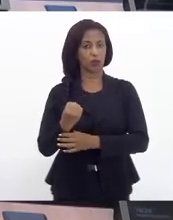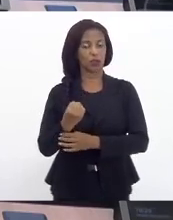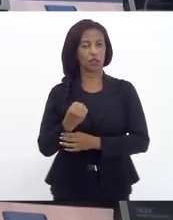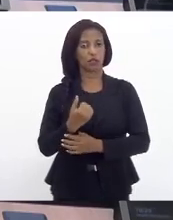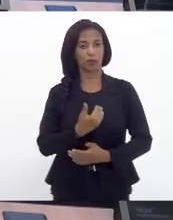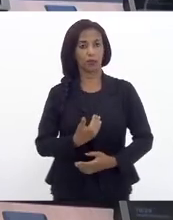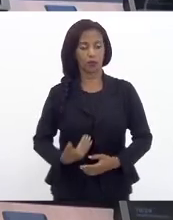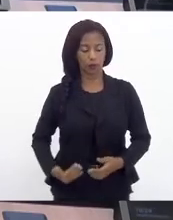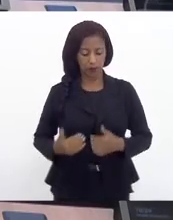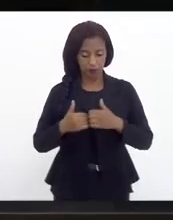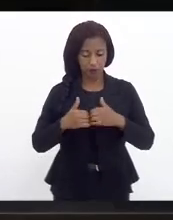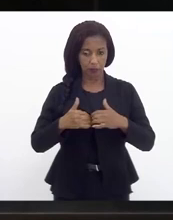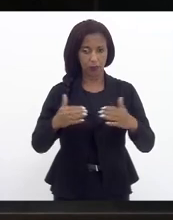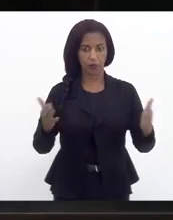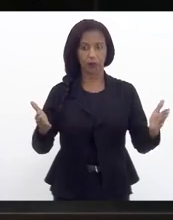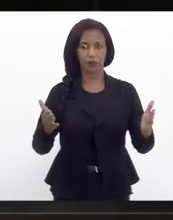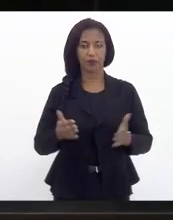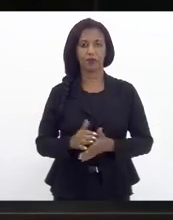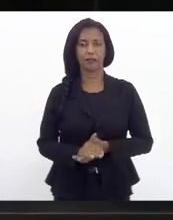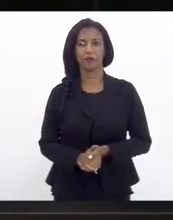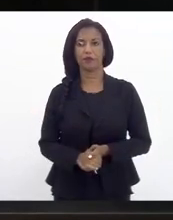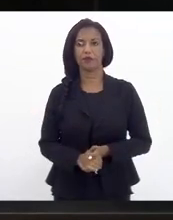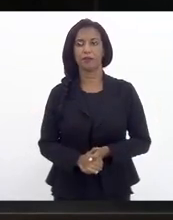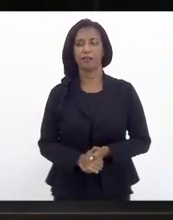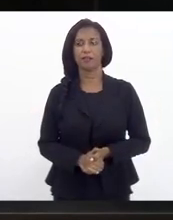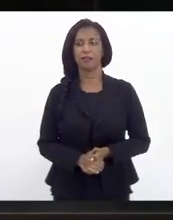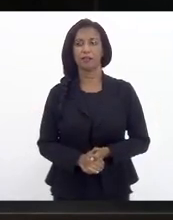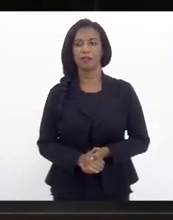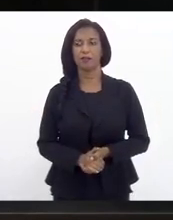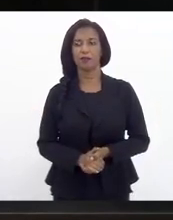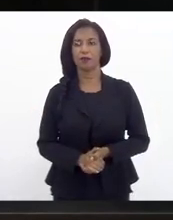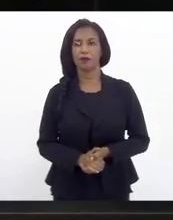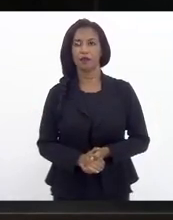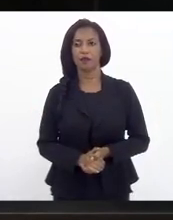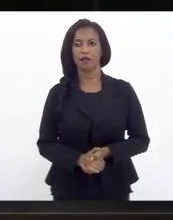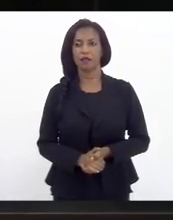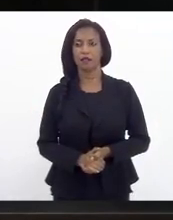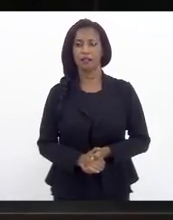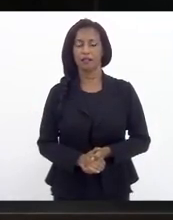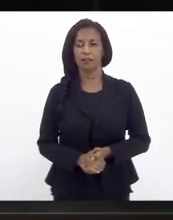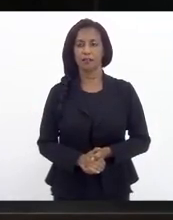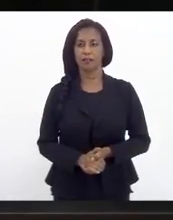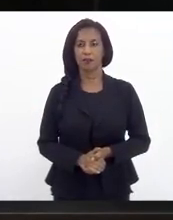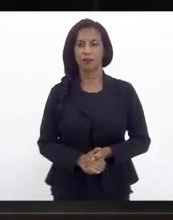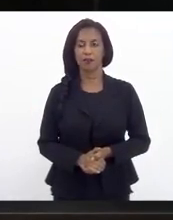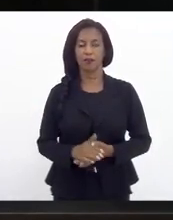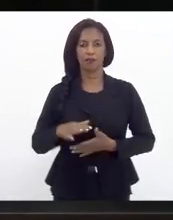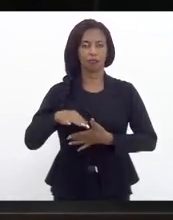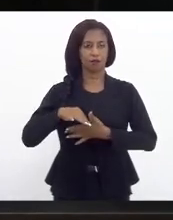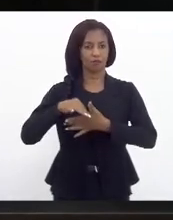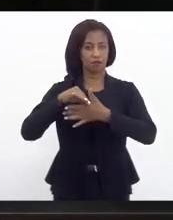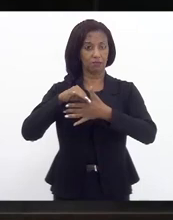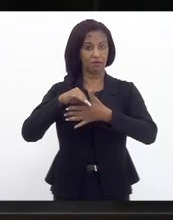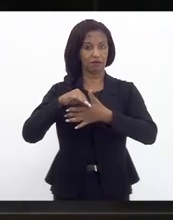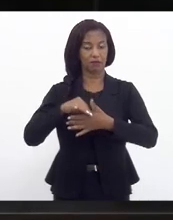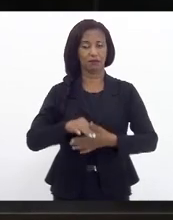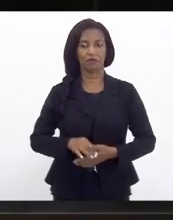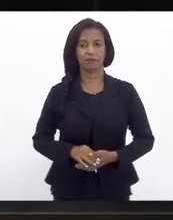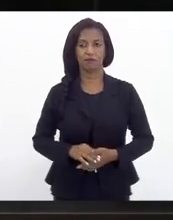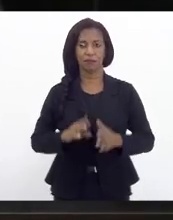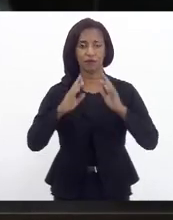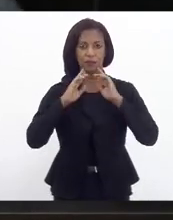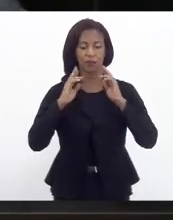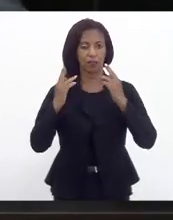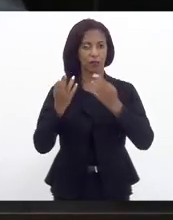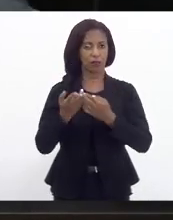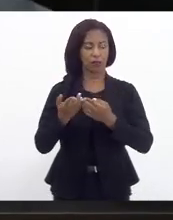Vamos dar início ao Colégio de Líderes, que vai